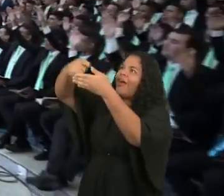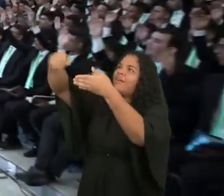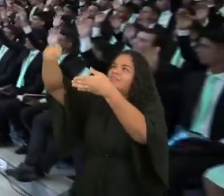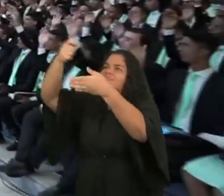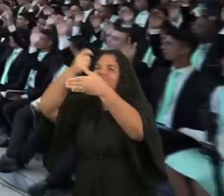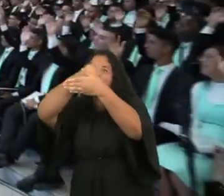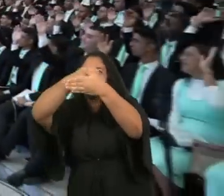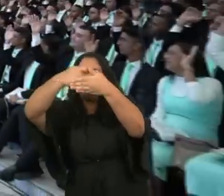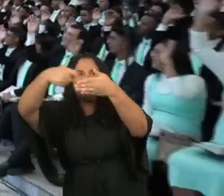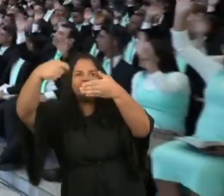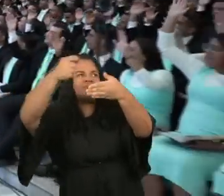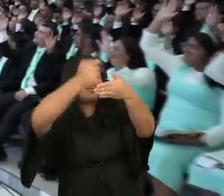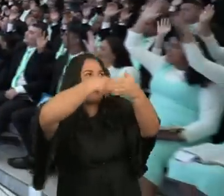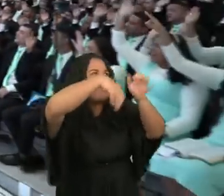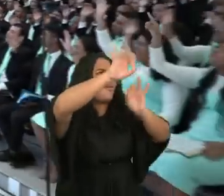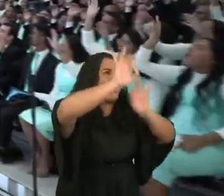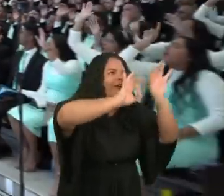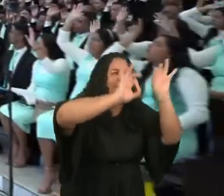Deus escreveu o universo.